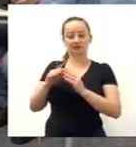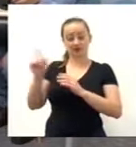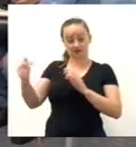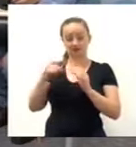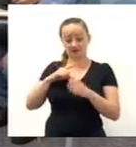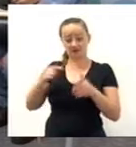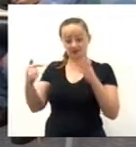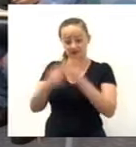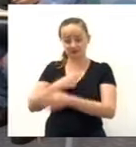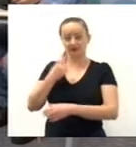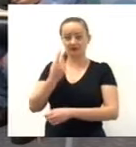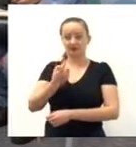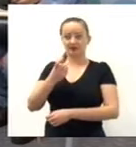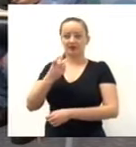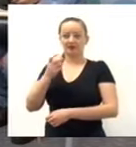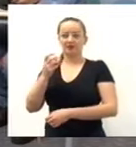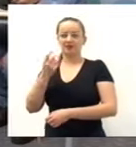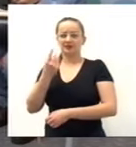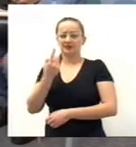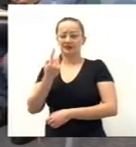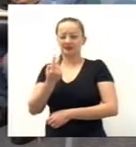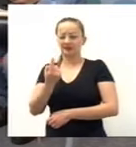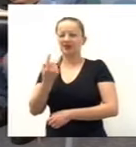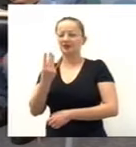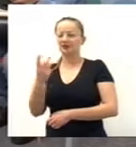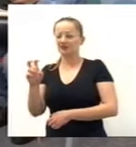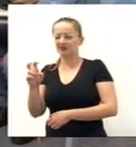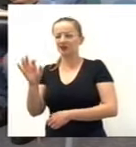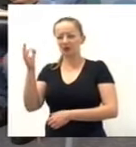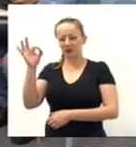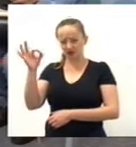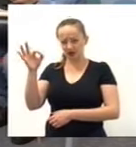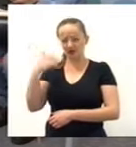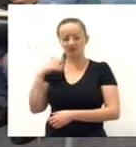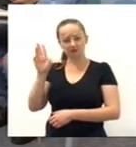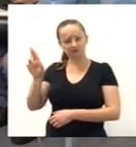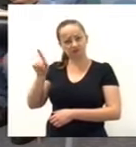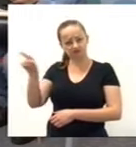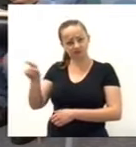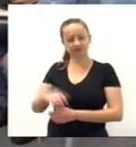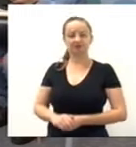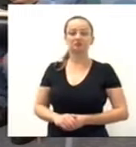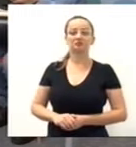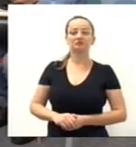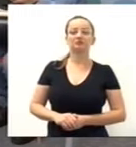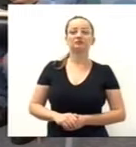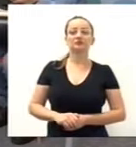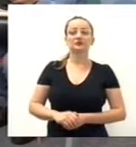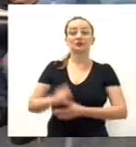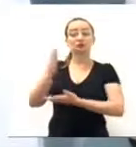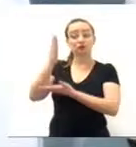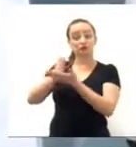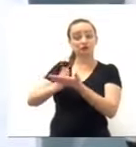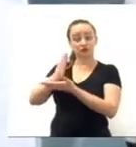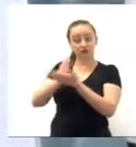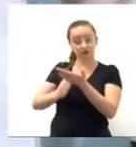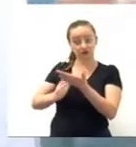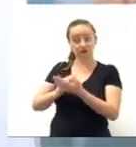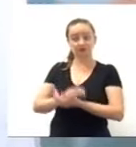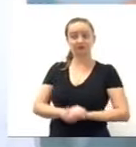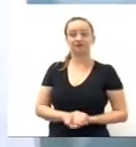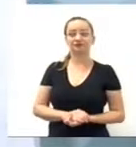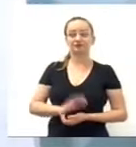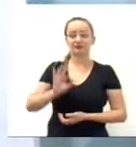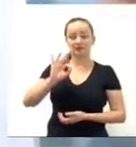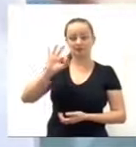dos 135 graus, tal, nós vamos pegar aqui uma ideia. Se eu dividir esse triângulo aqui, esse